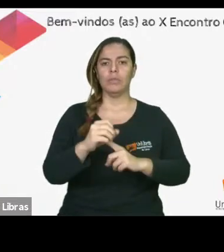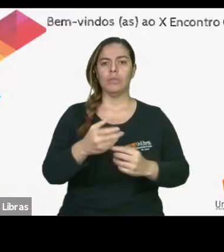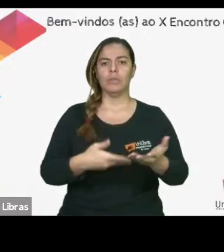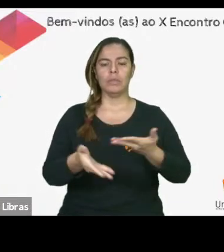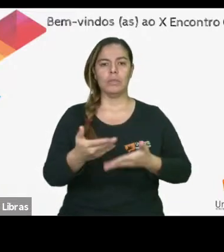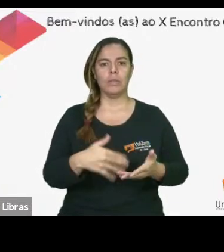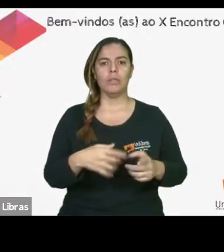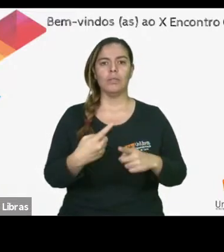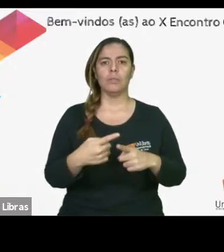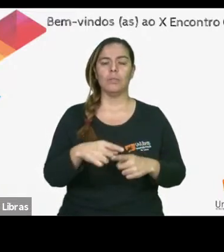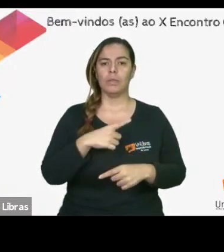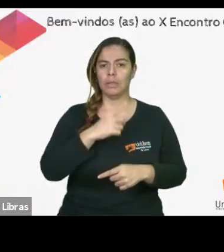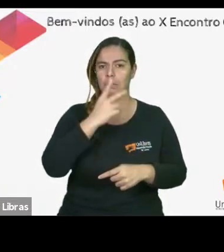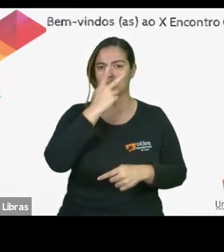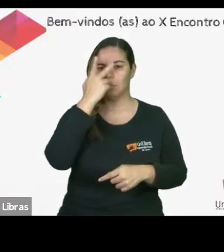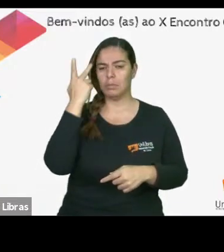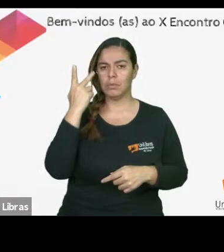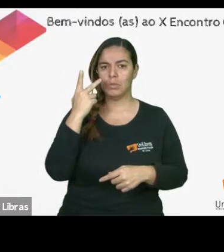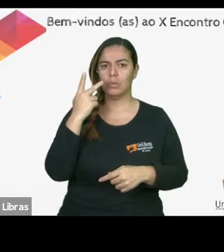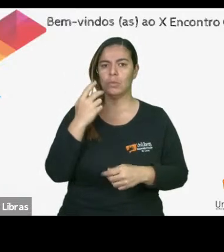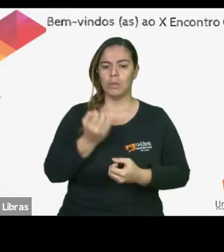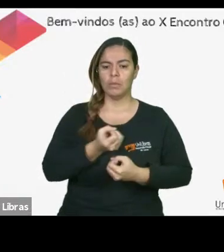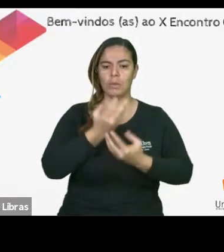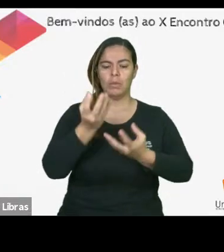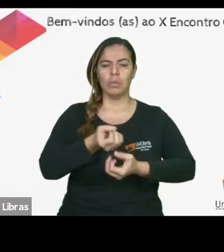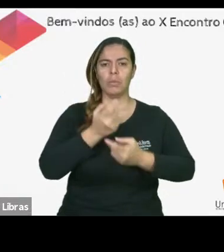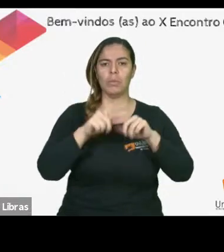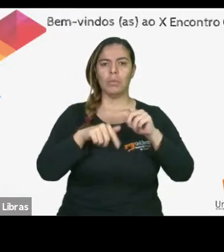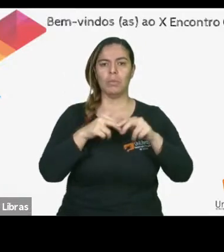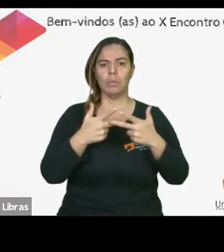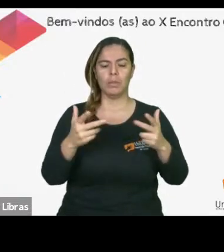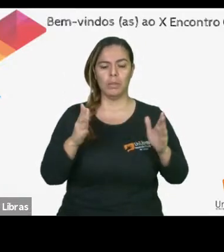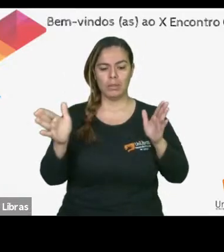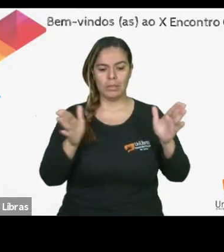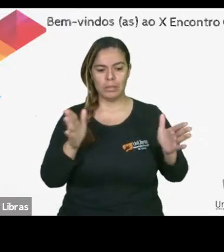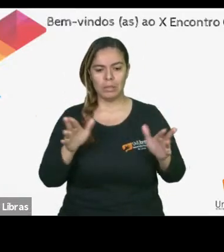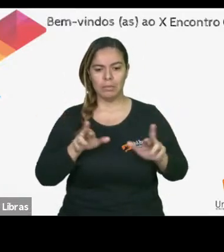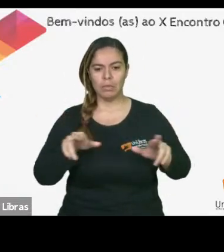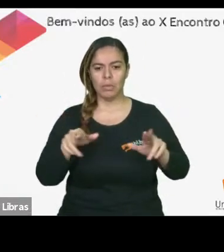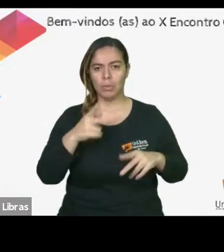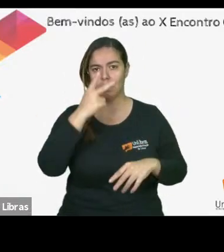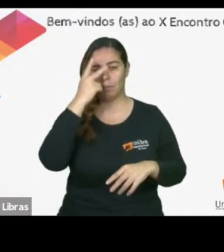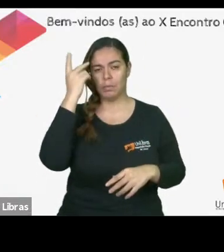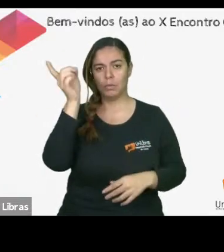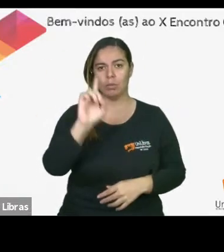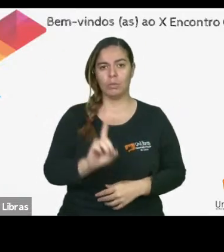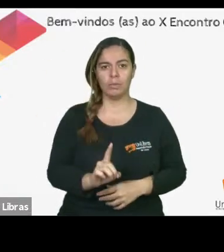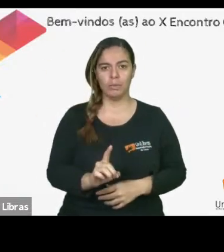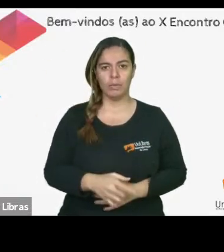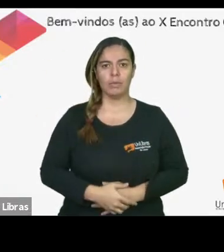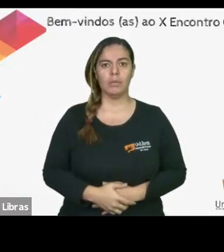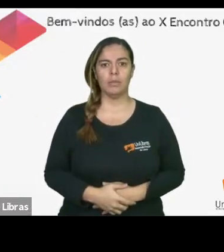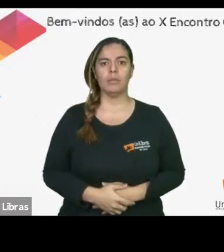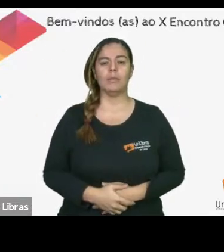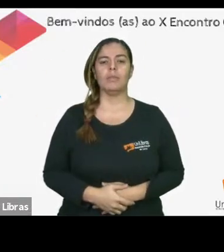muitas pessoas não produzem seu material de forma acessível para pessoas com deficiência.